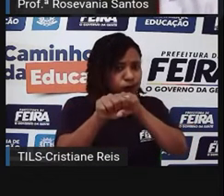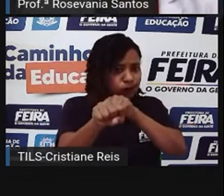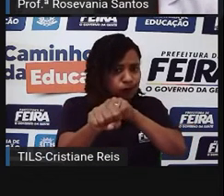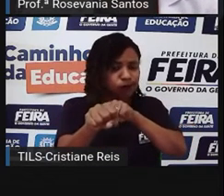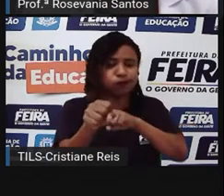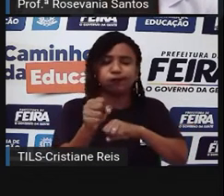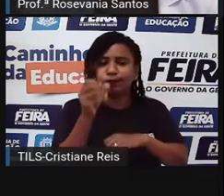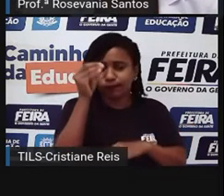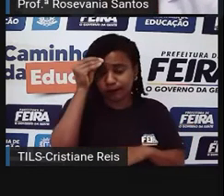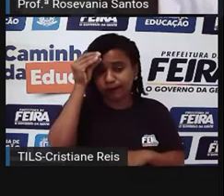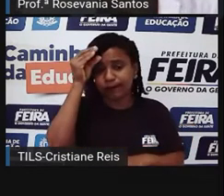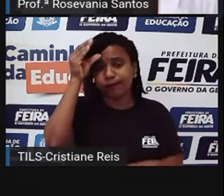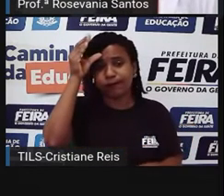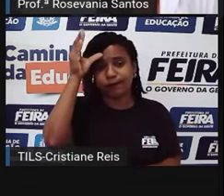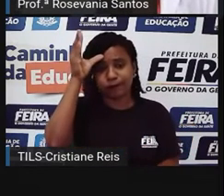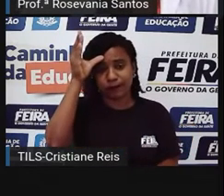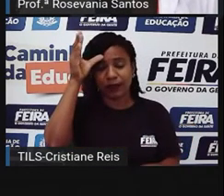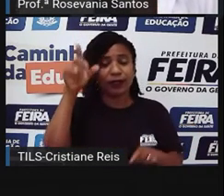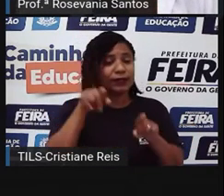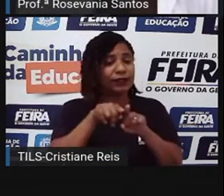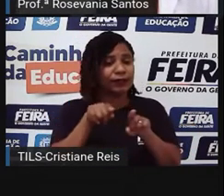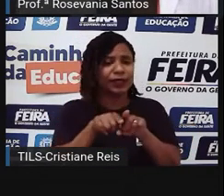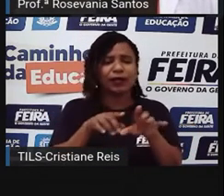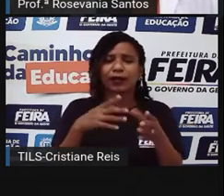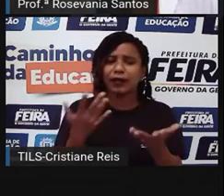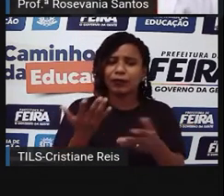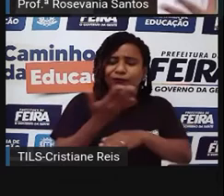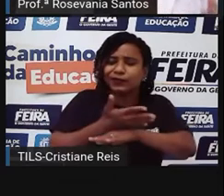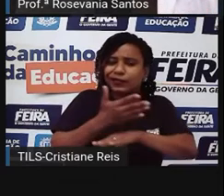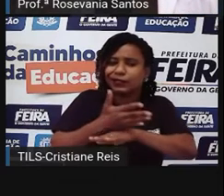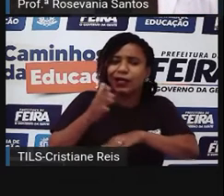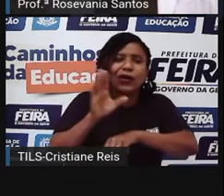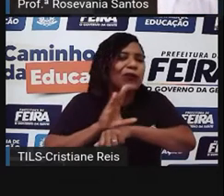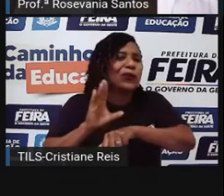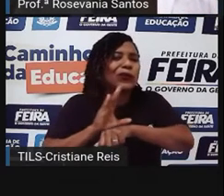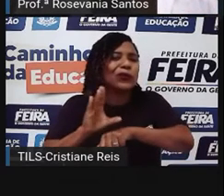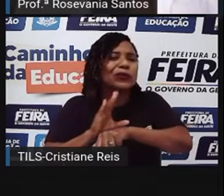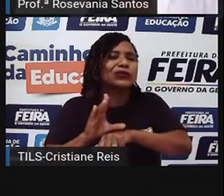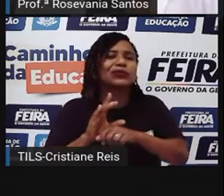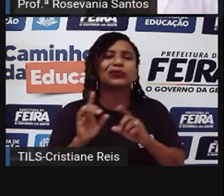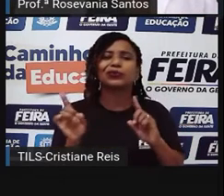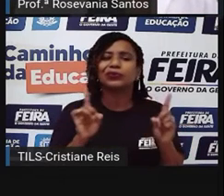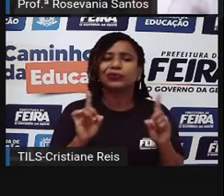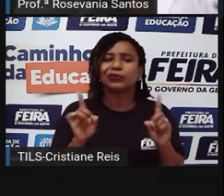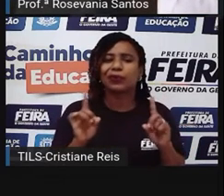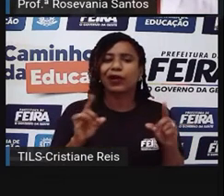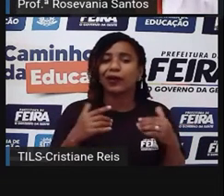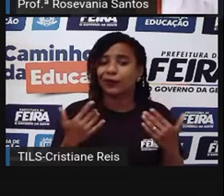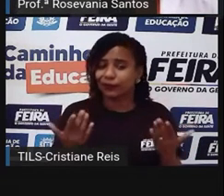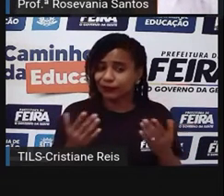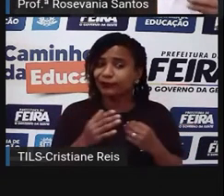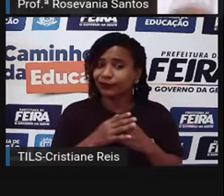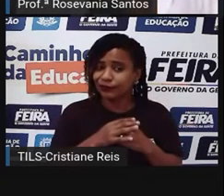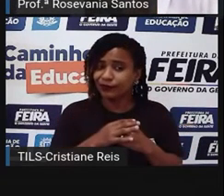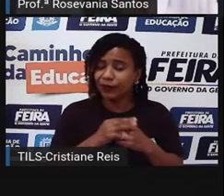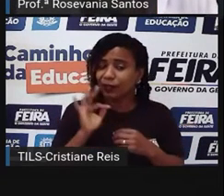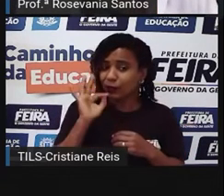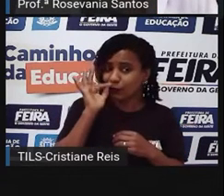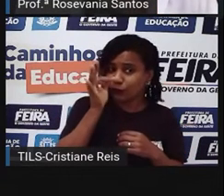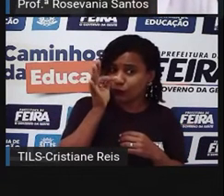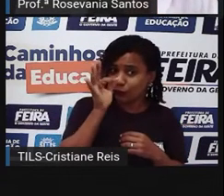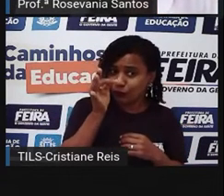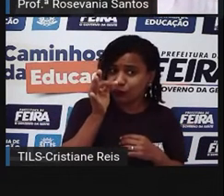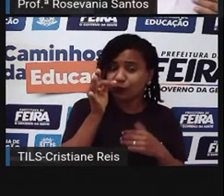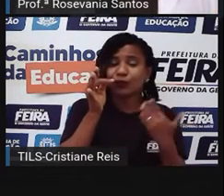levar em consideração que tipo de formação você vai fazer, porque a depender do que você vai se formar hoje no mundo globalizado, já é um tipo